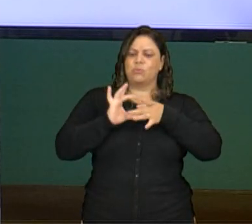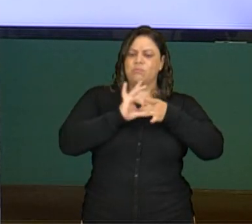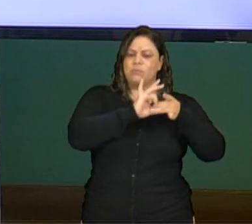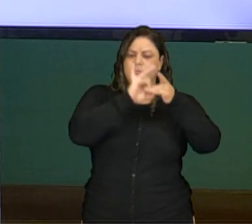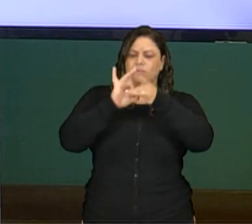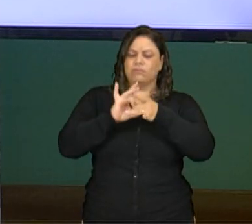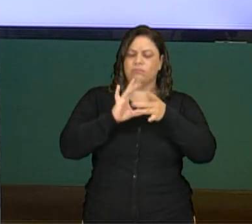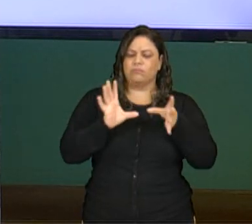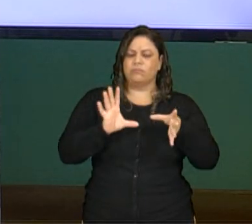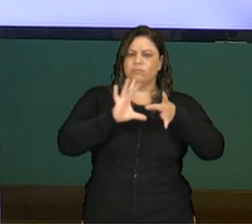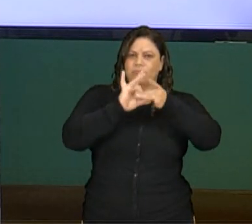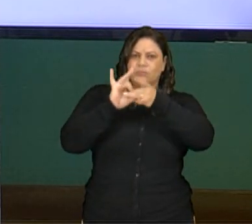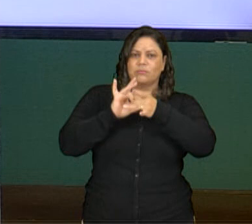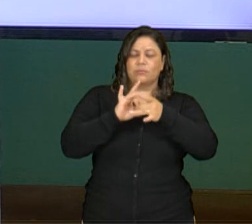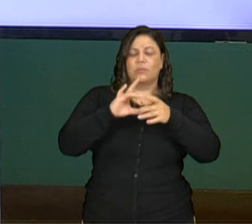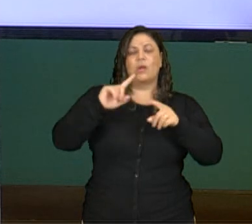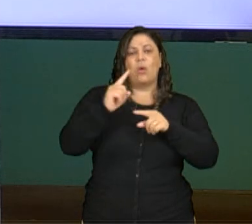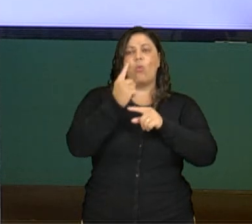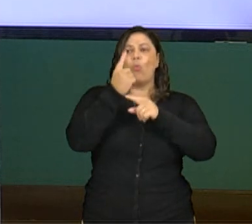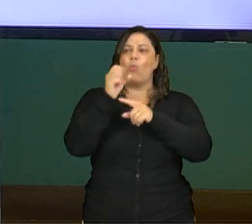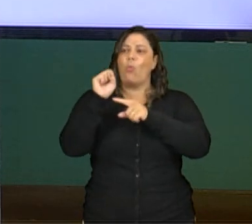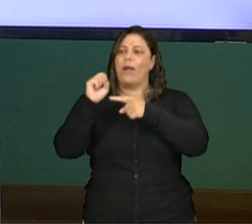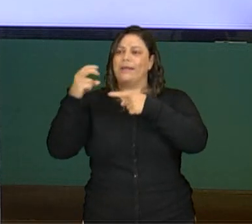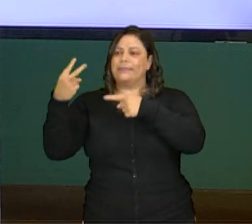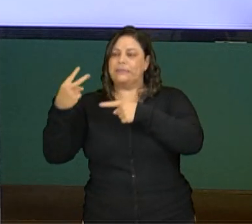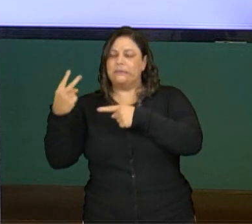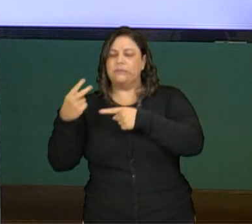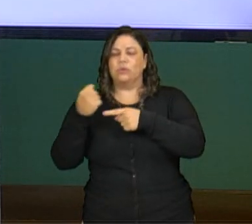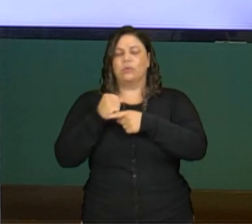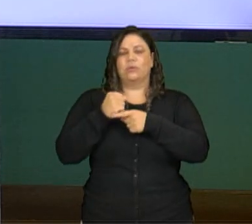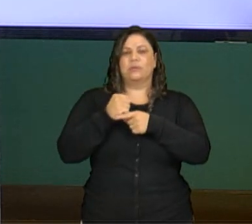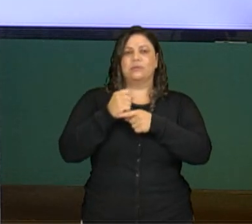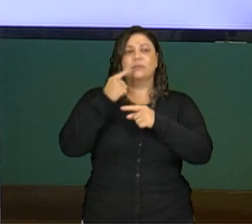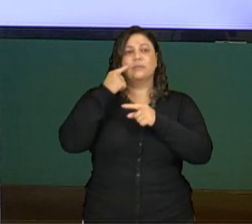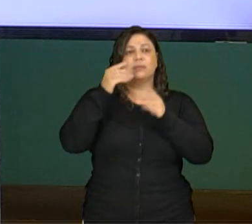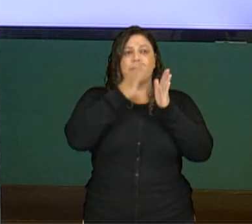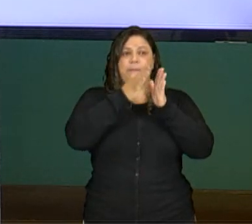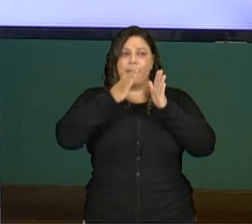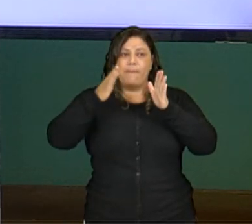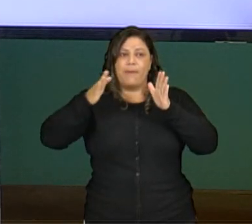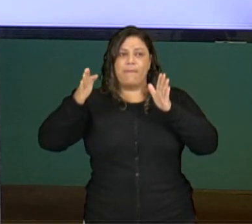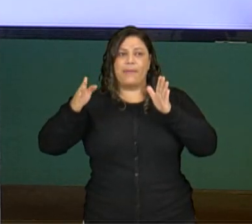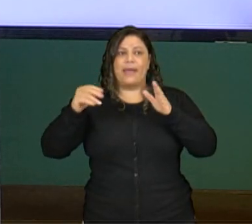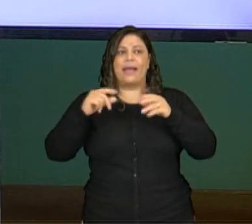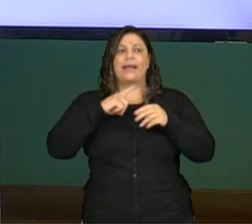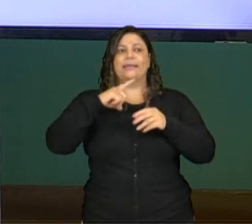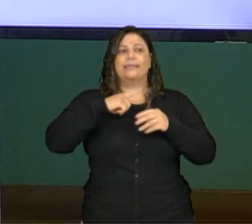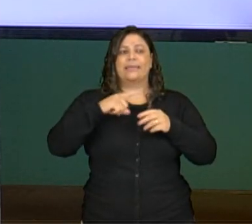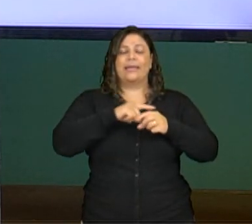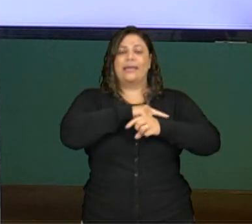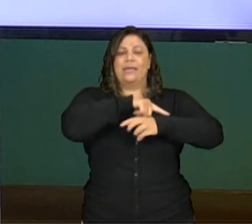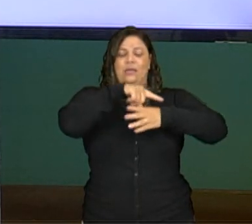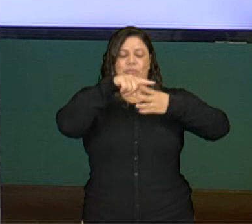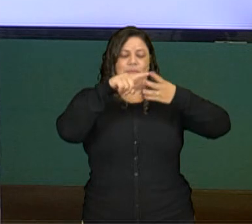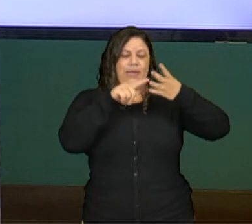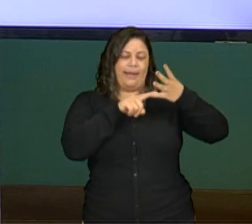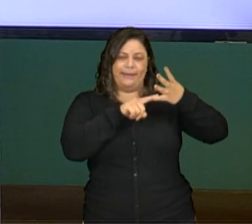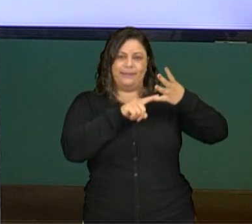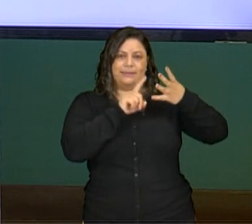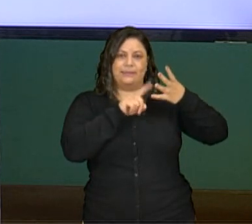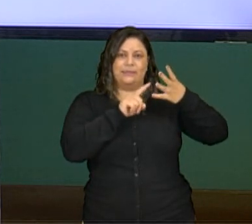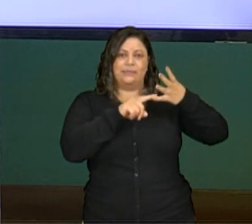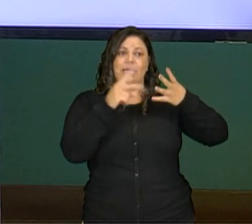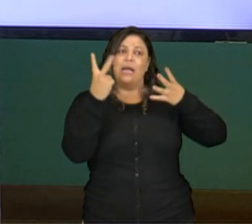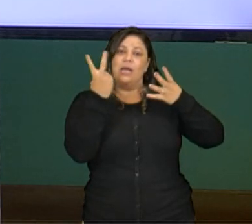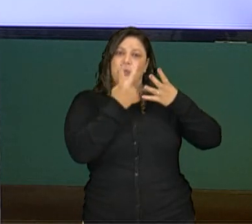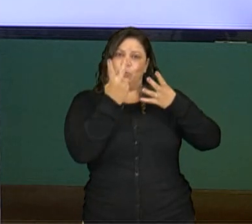que é 1s2, 2s2, 2p2, ou seja, ele tem no seu último nível 2, na